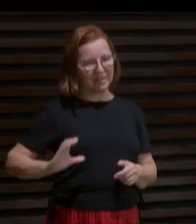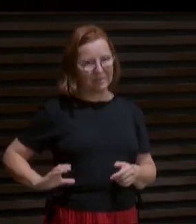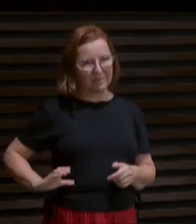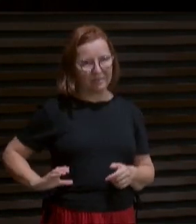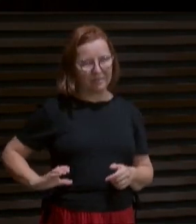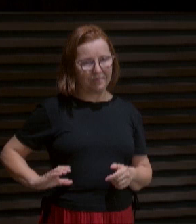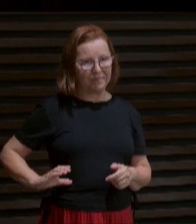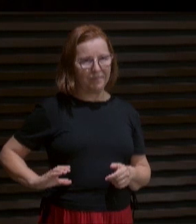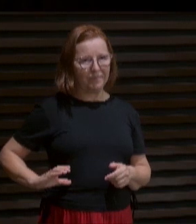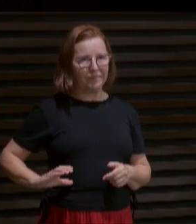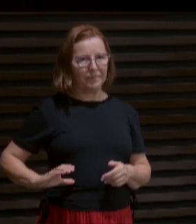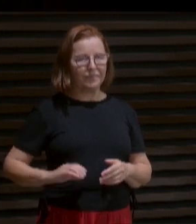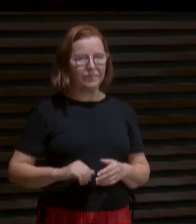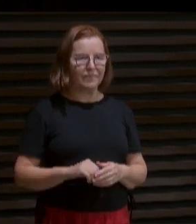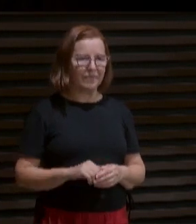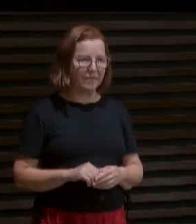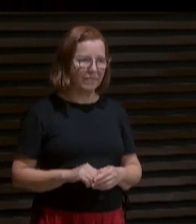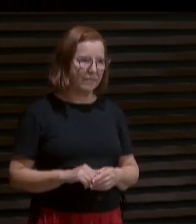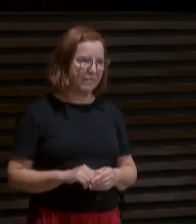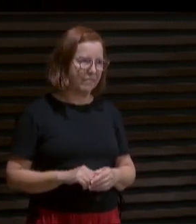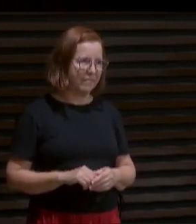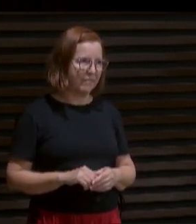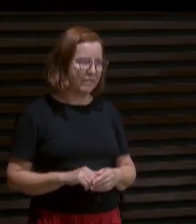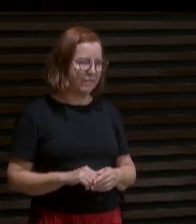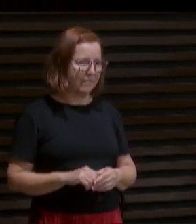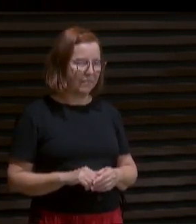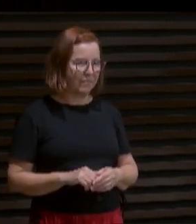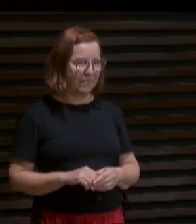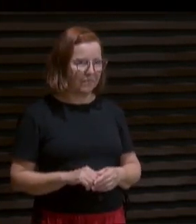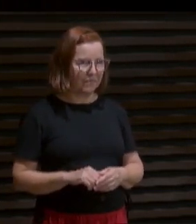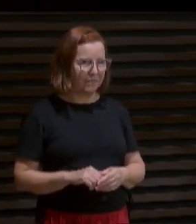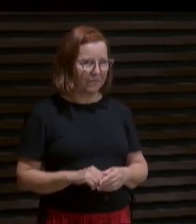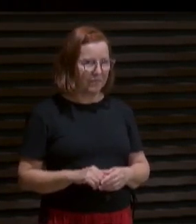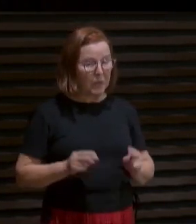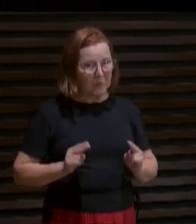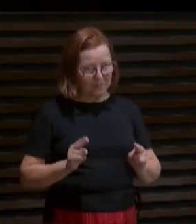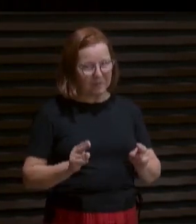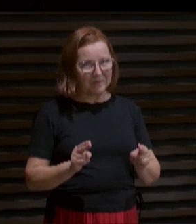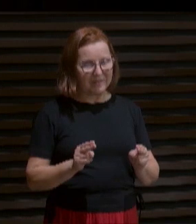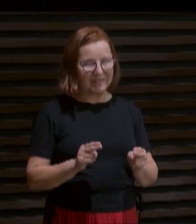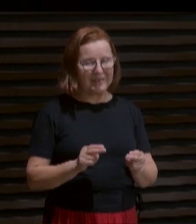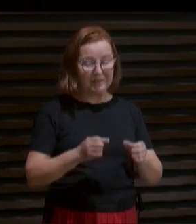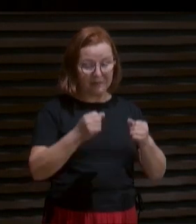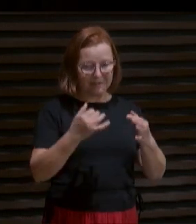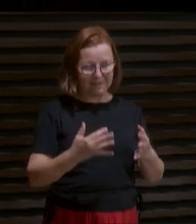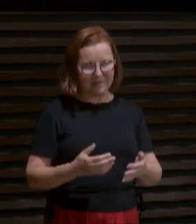É isto que eu quero andar mais um pouquinho. Por quê?